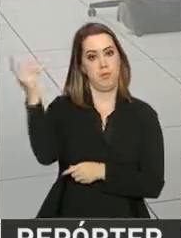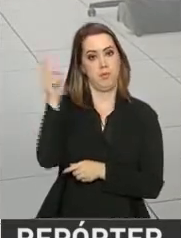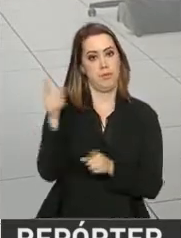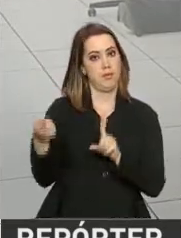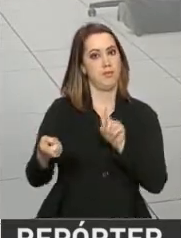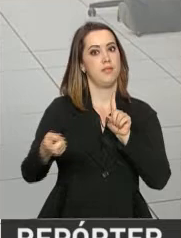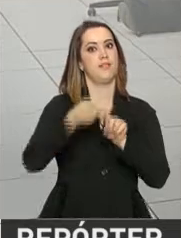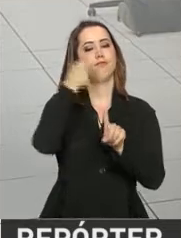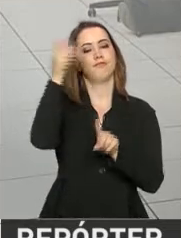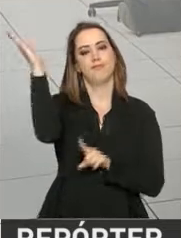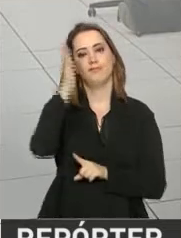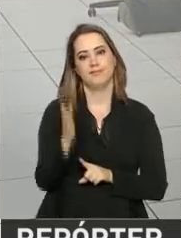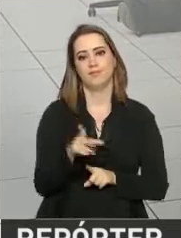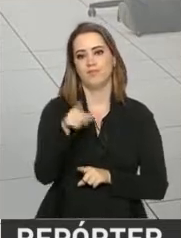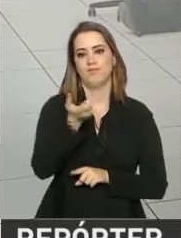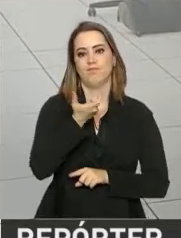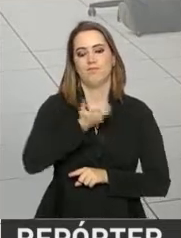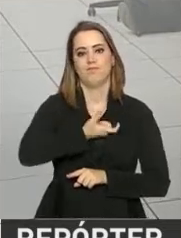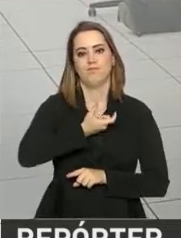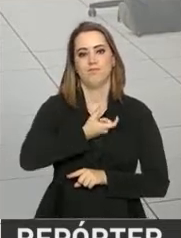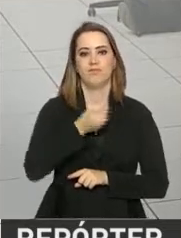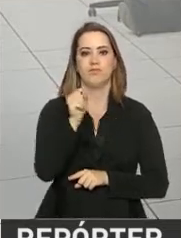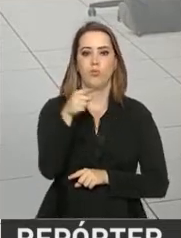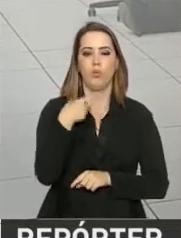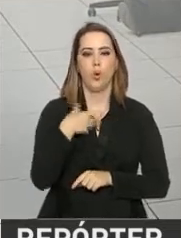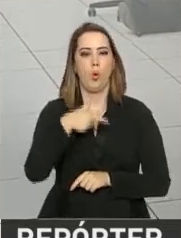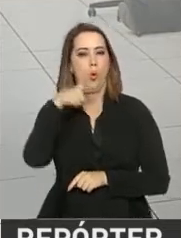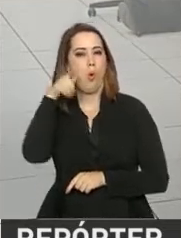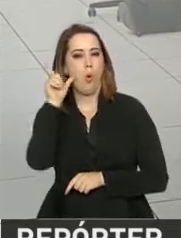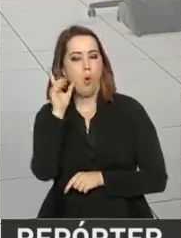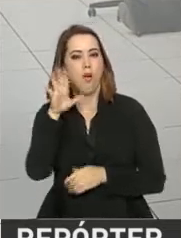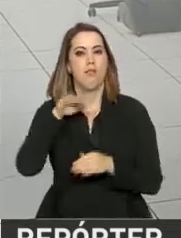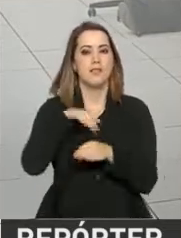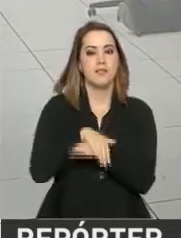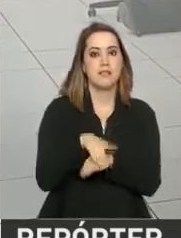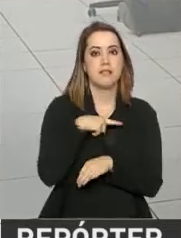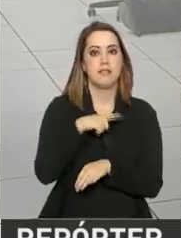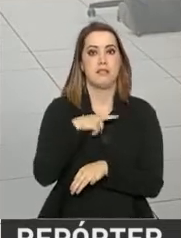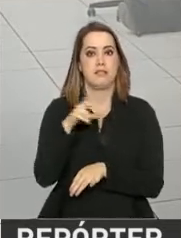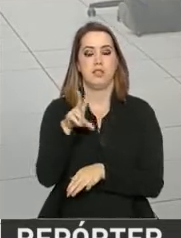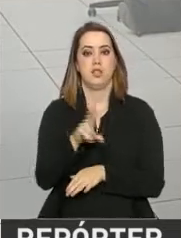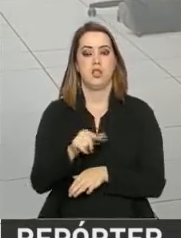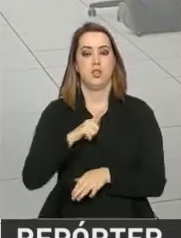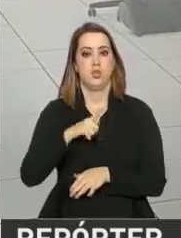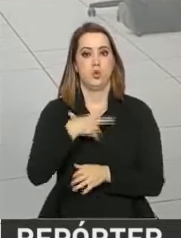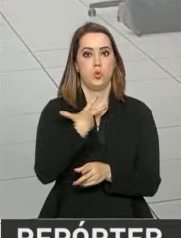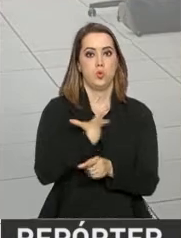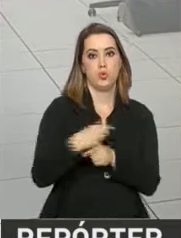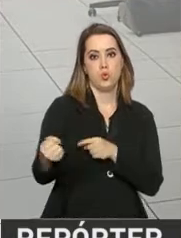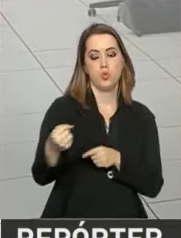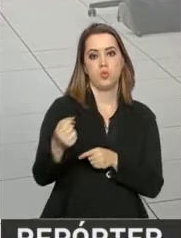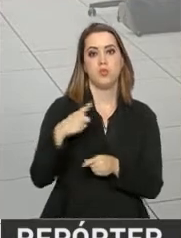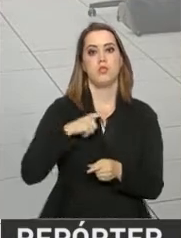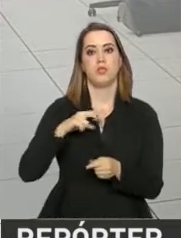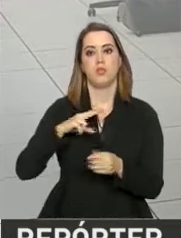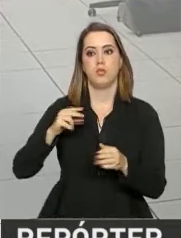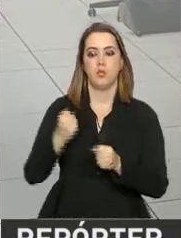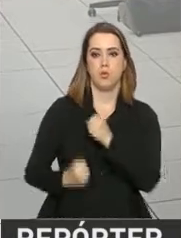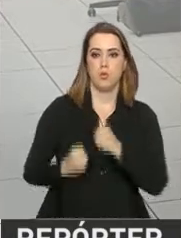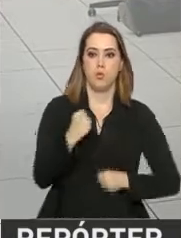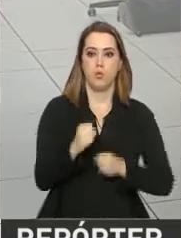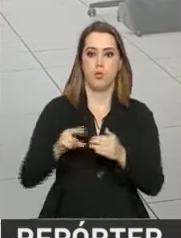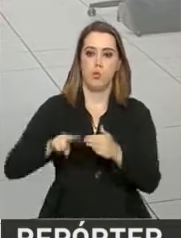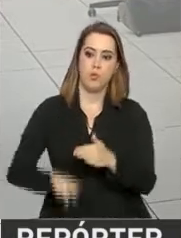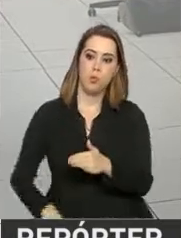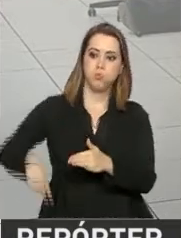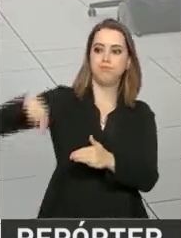gente não pode esquecer, foi realmente inesquecível, Thiago Braz fez história ao ganhar a medalha de ouro no salto com vara. Ele